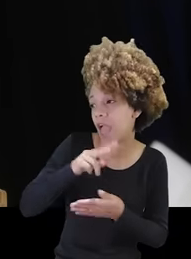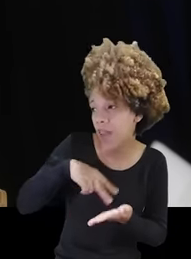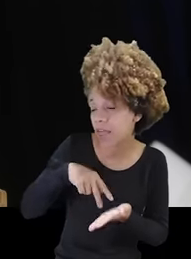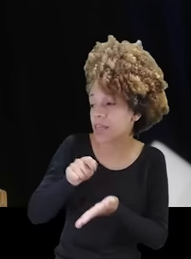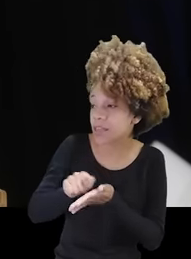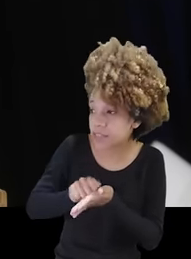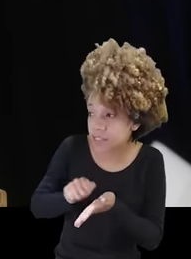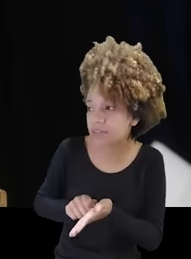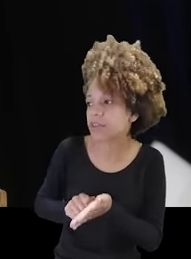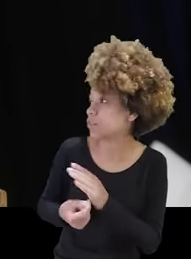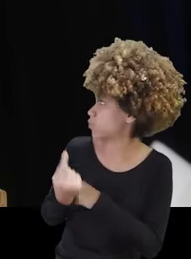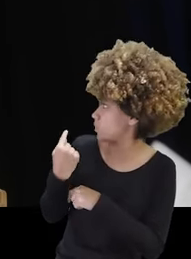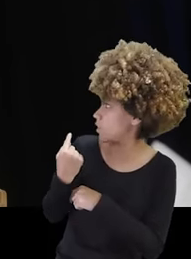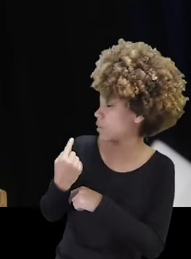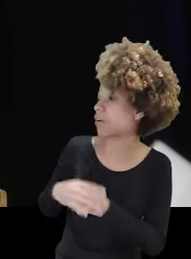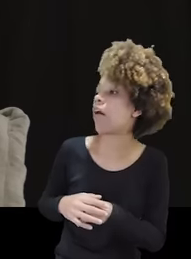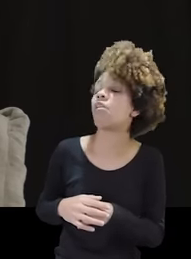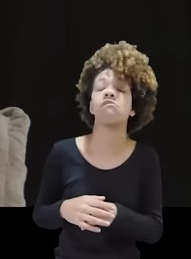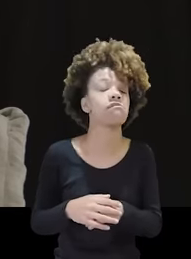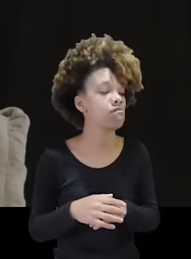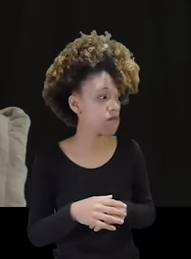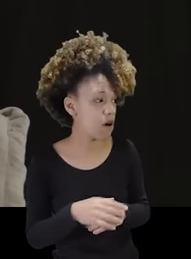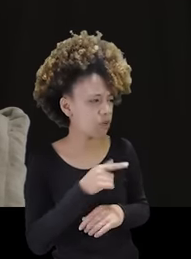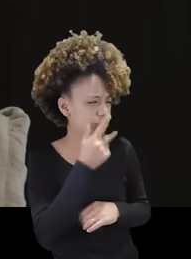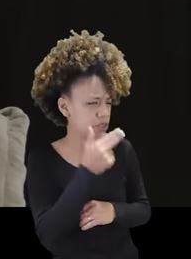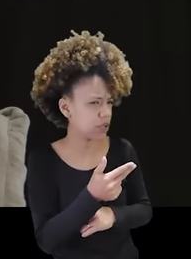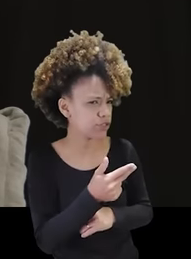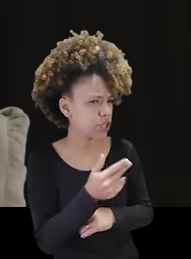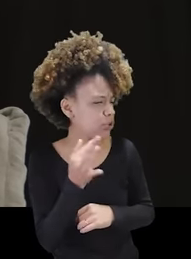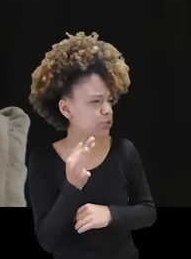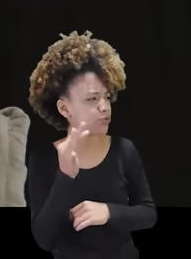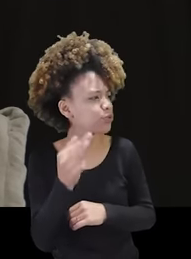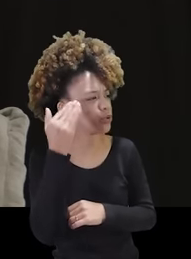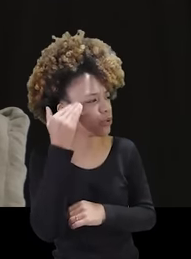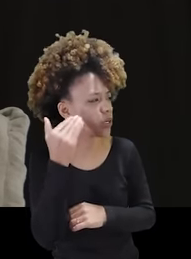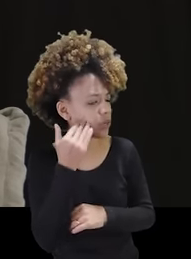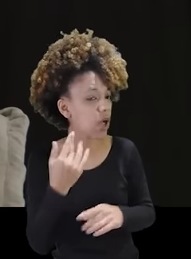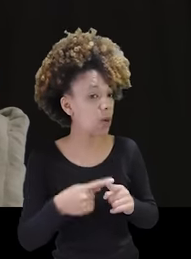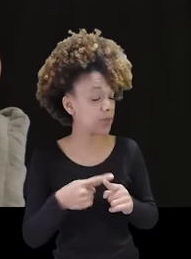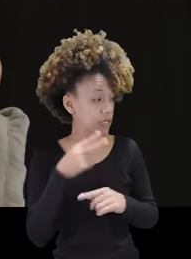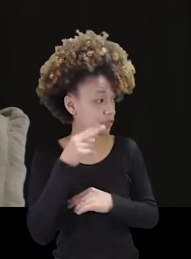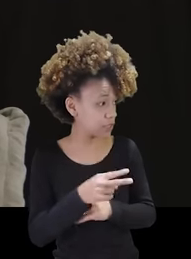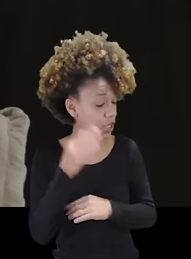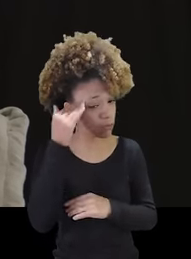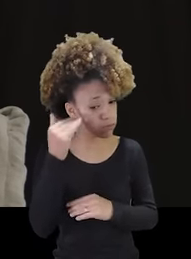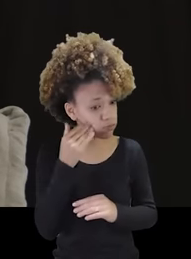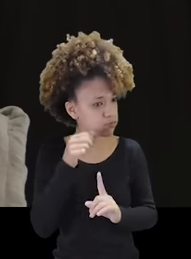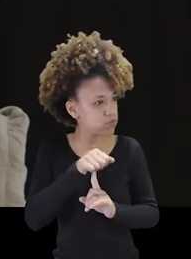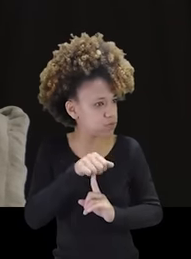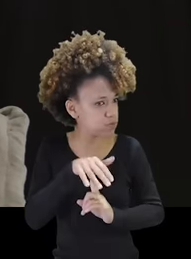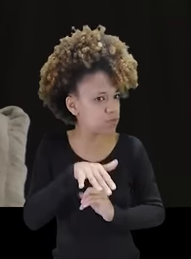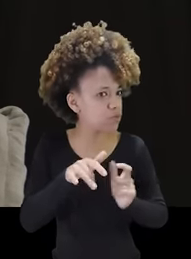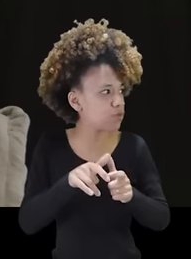ler e escrever isso daí o que que você acha do Futuro coreano assim porque a gente tá vendo que a Coreia tá